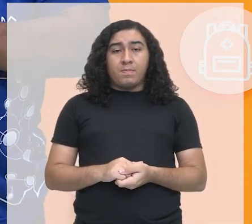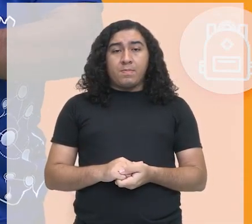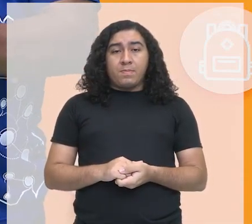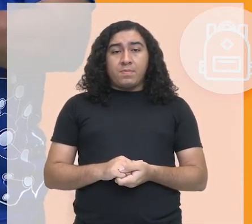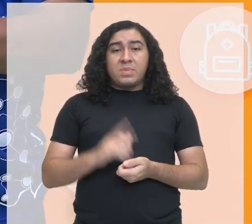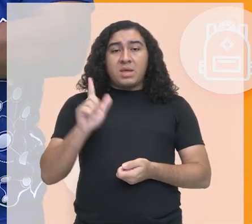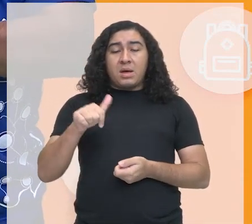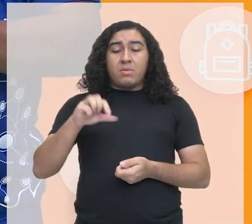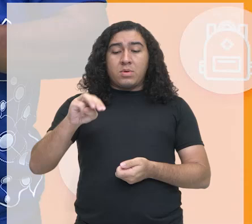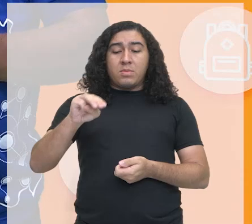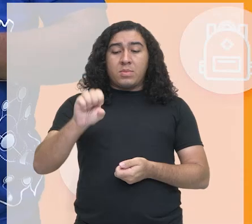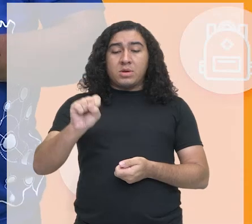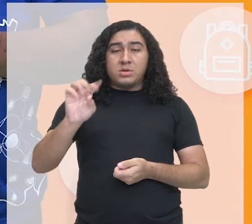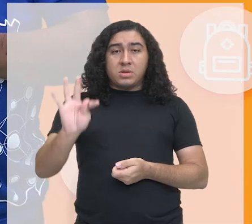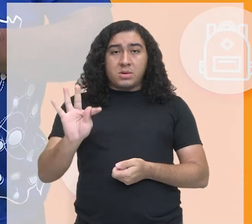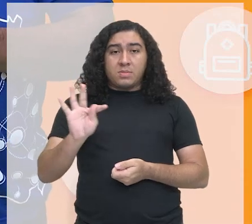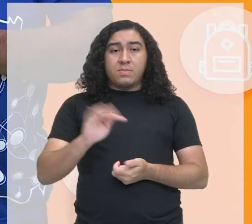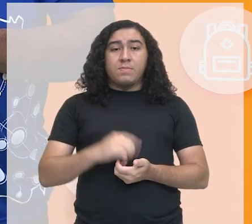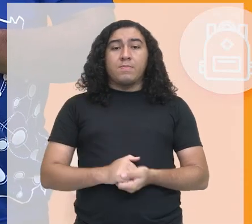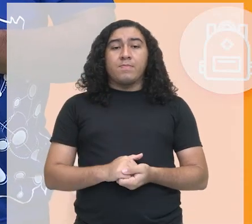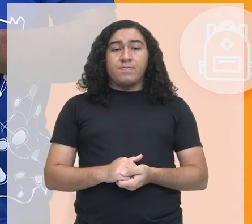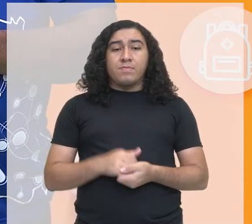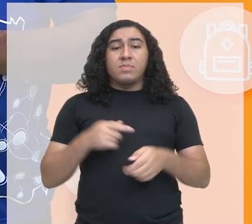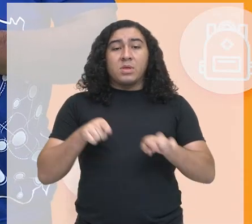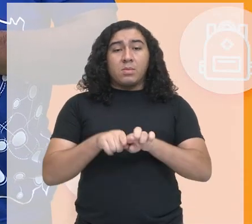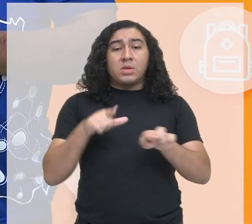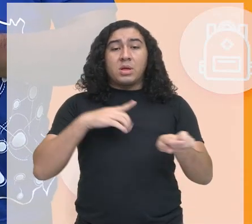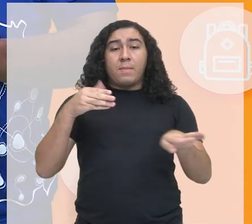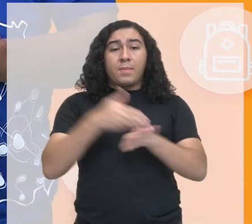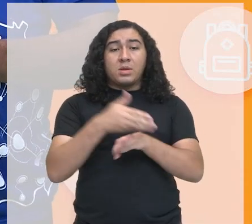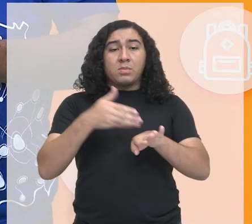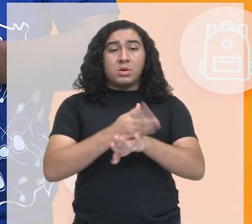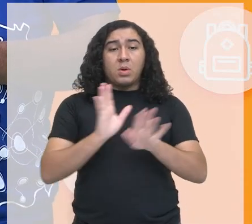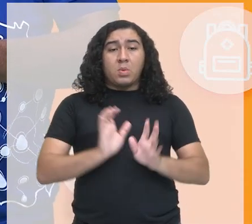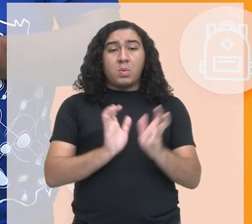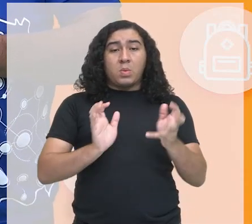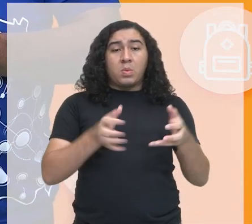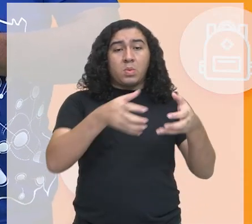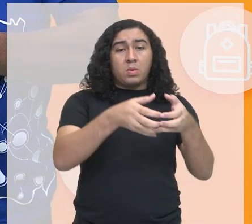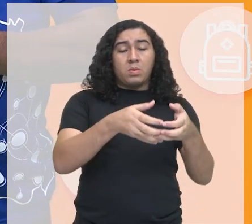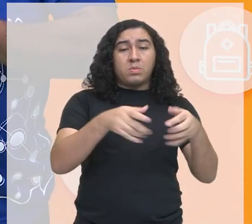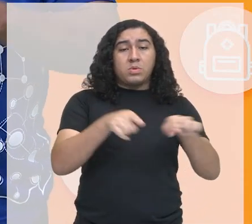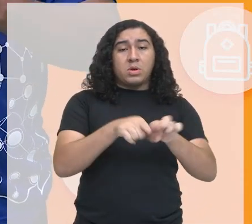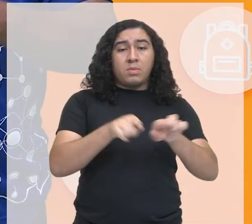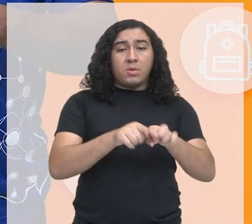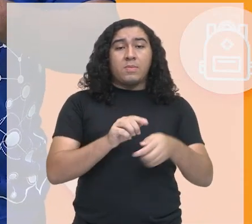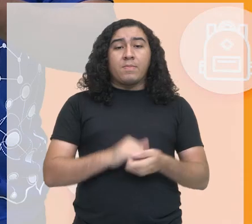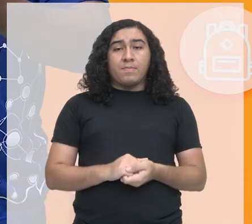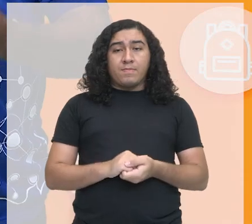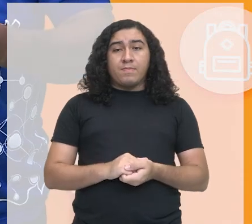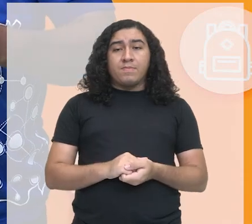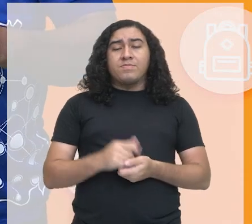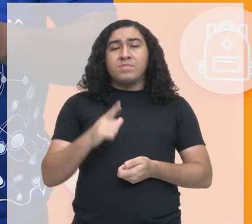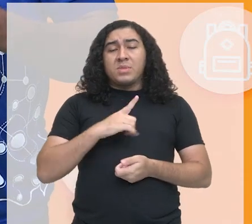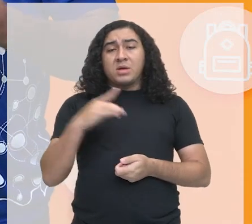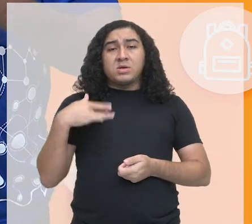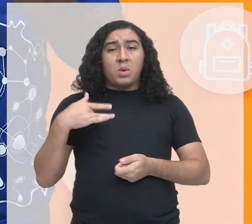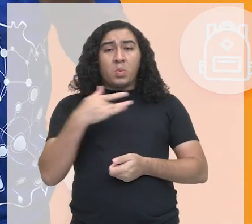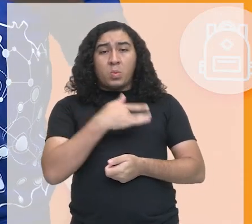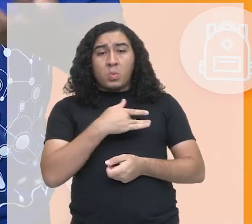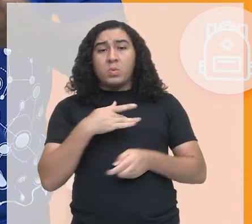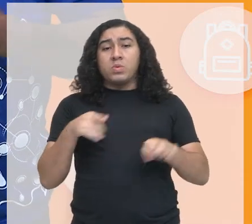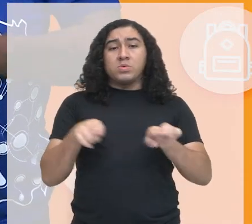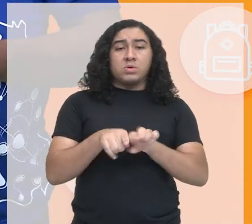que é o MST. Nós temos a participação dos conselhos, tem conselho de saúde, tem